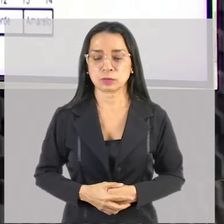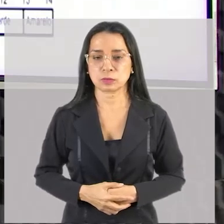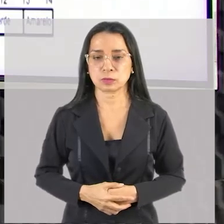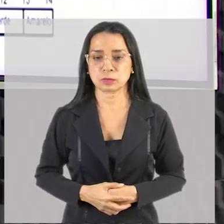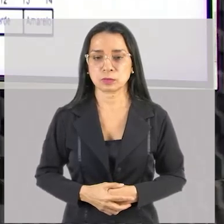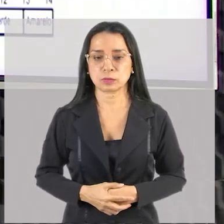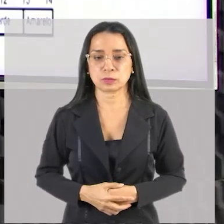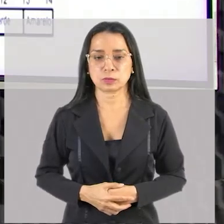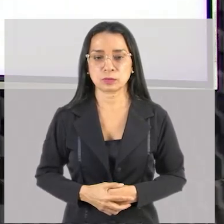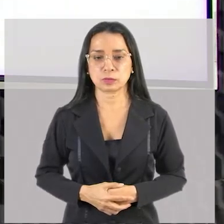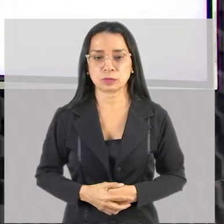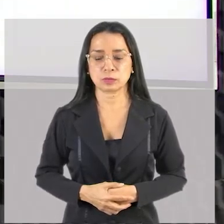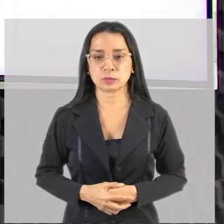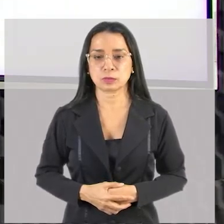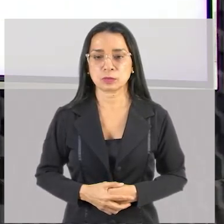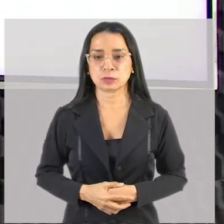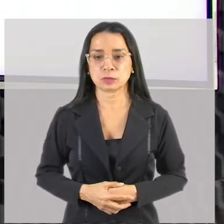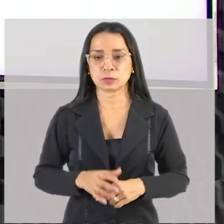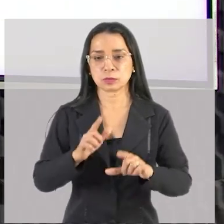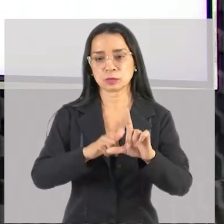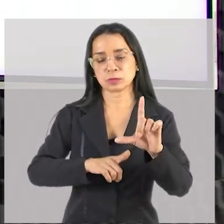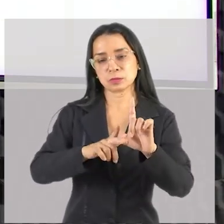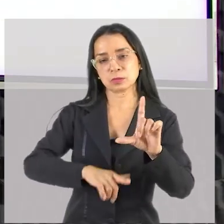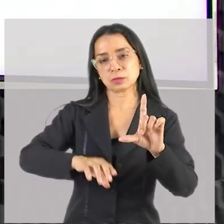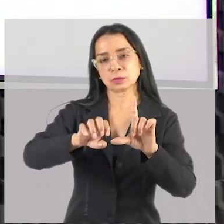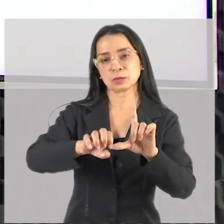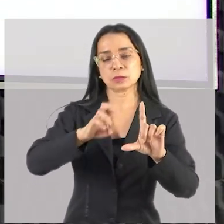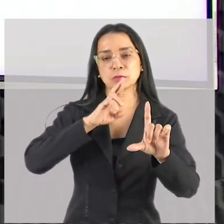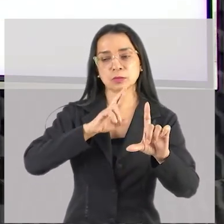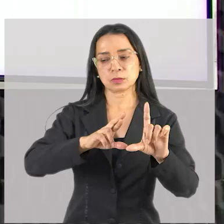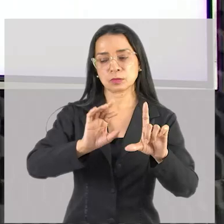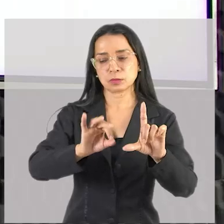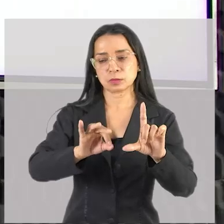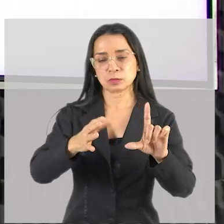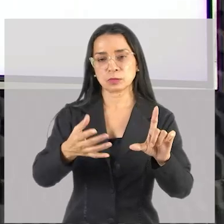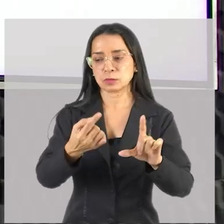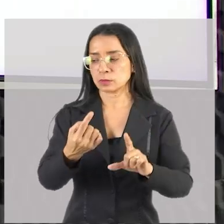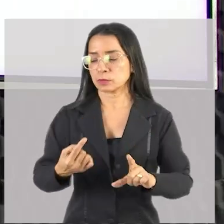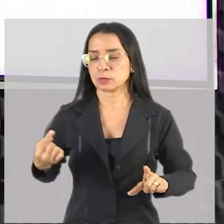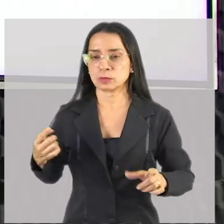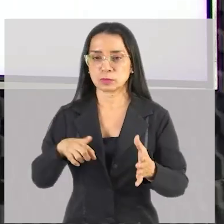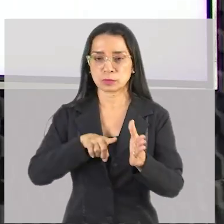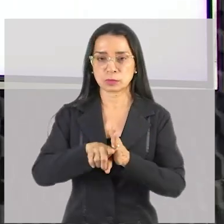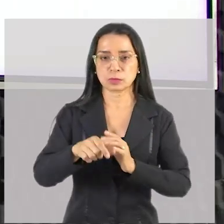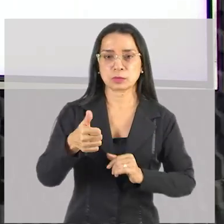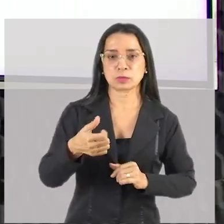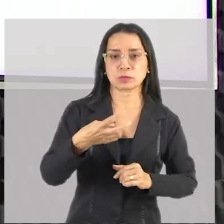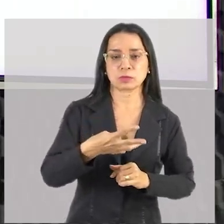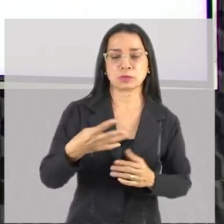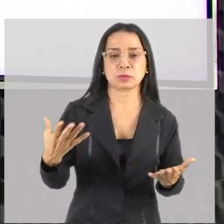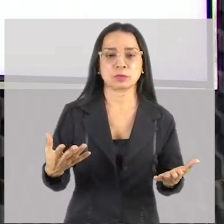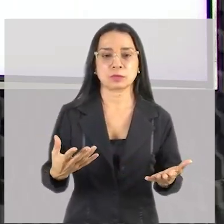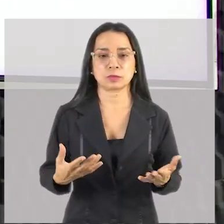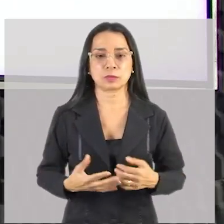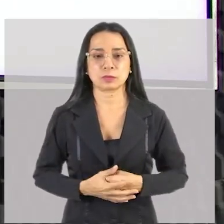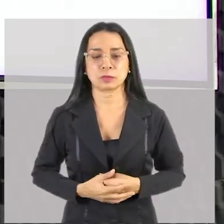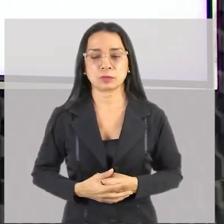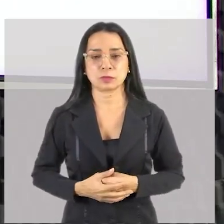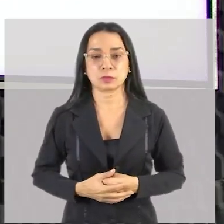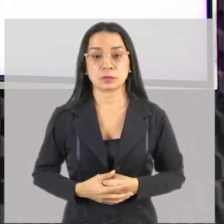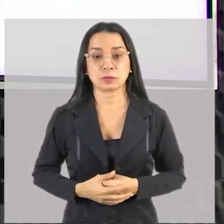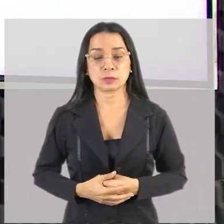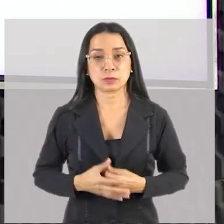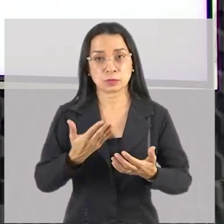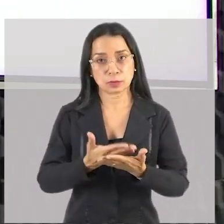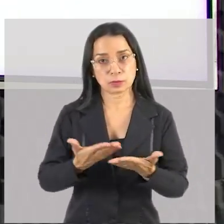verdade. Então essa foi a nossa questão número 13. Bom, galera, essa revisão aqui